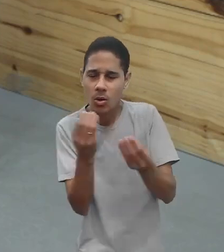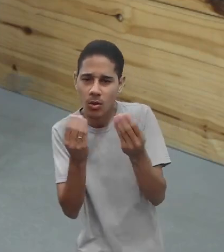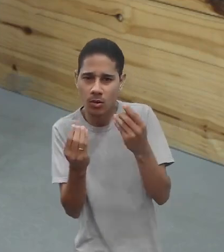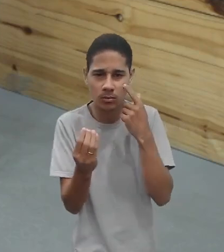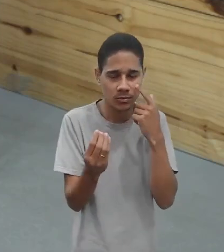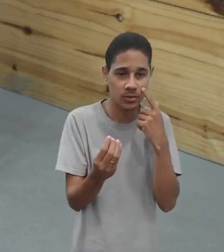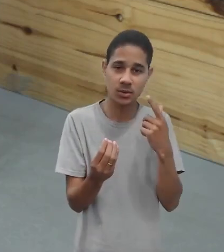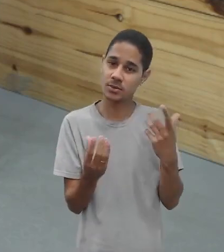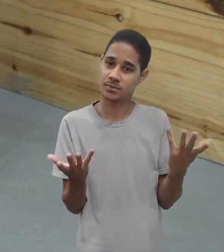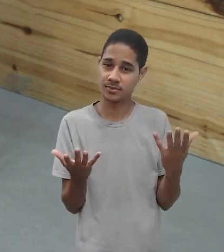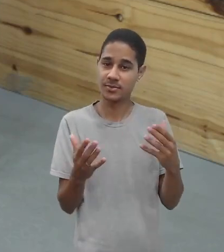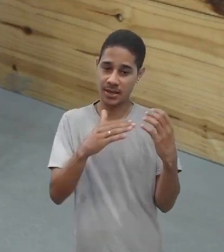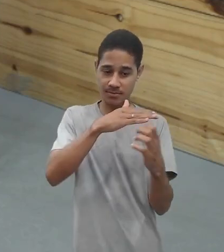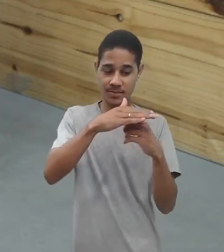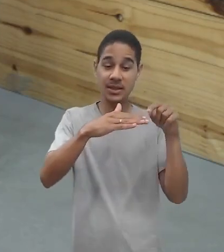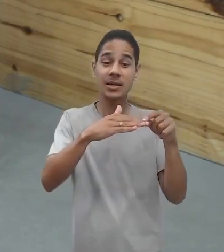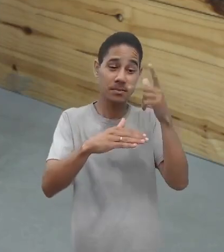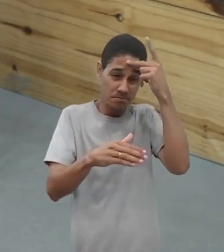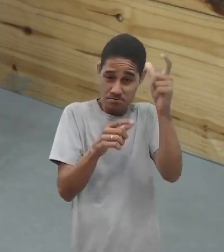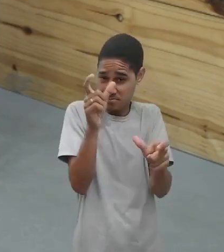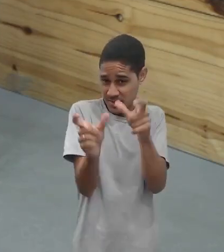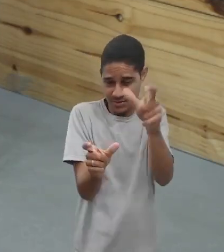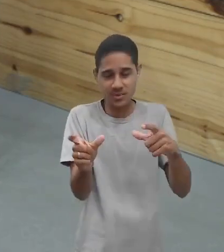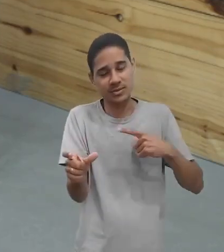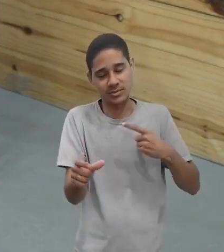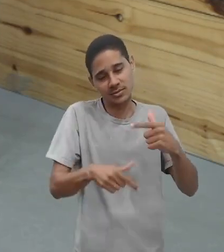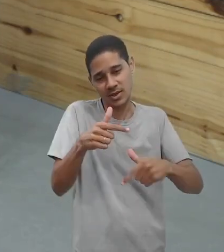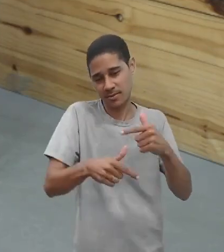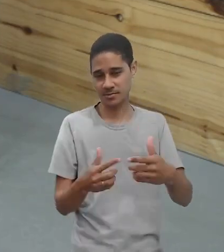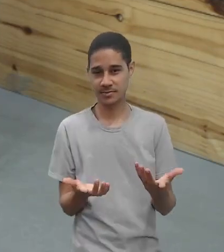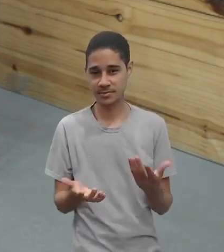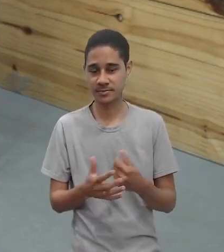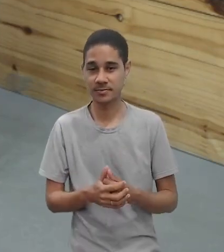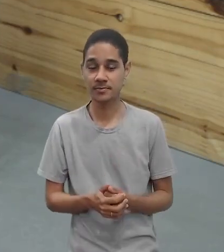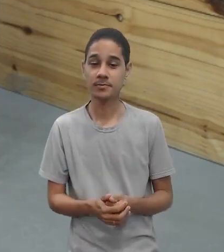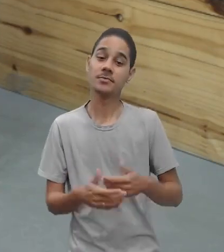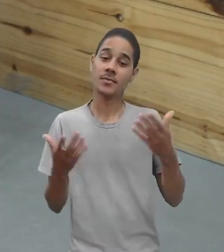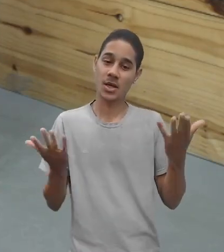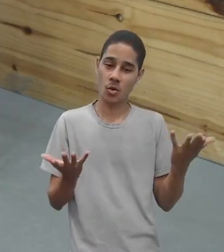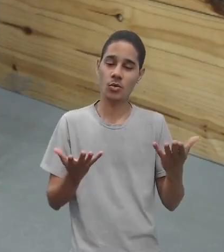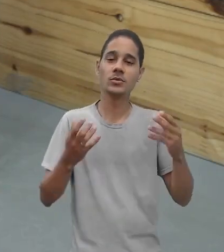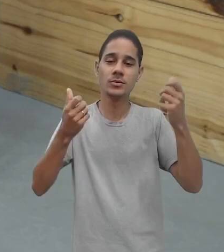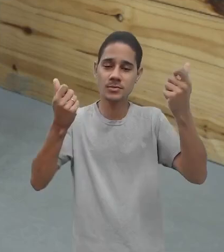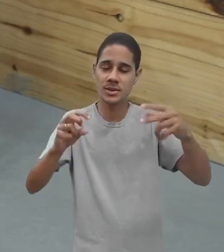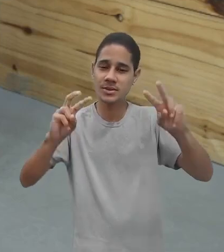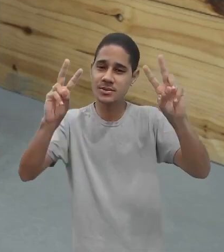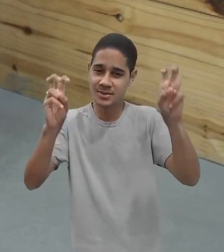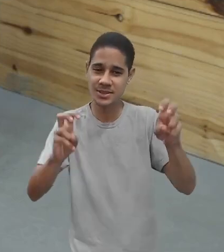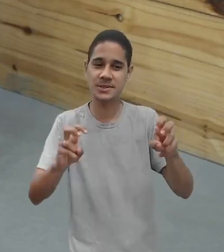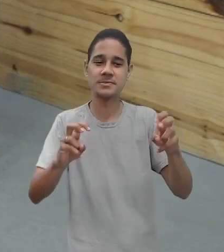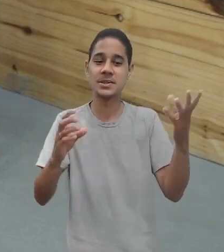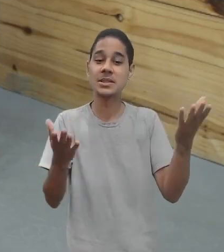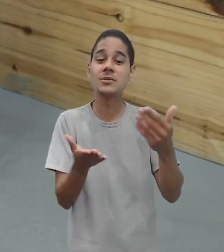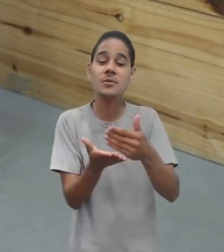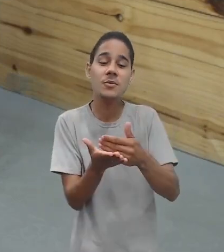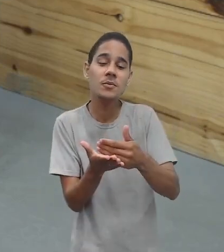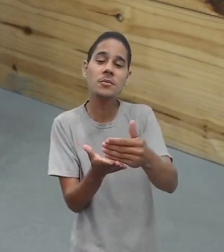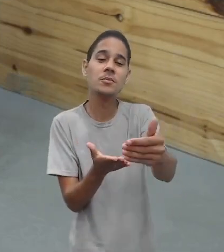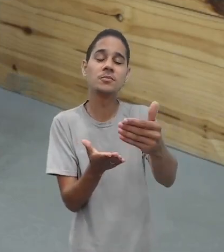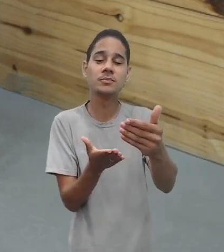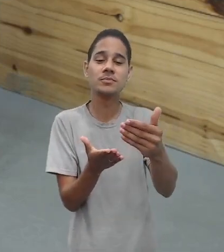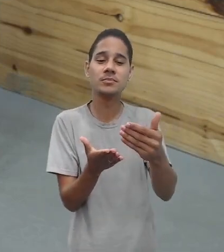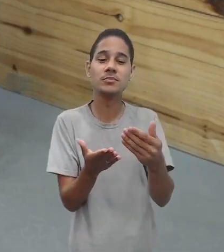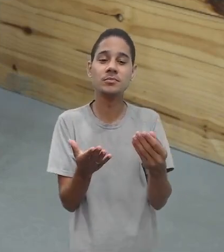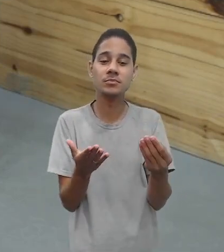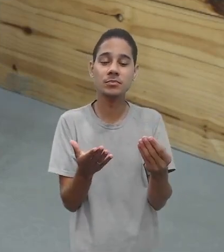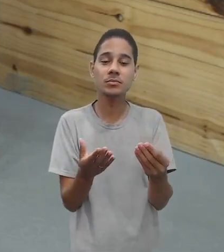feita de capital humano, né? Então, assim, a gente hoje vai falar sobre esse tema, e para começar a gente falar sobre